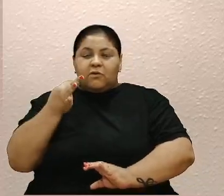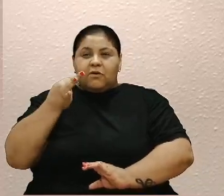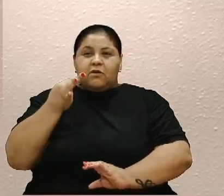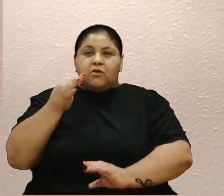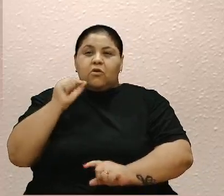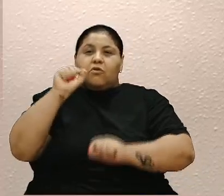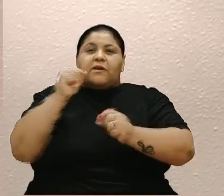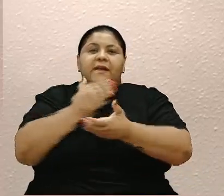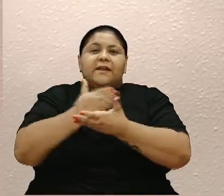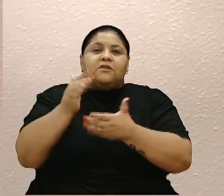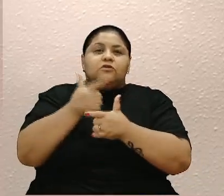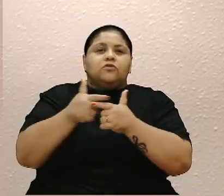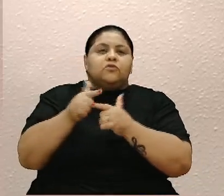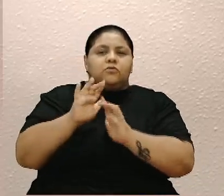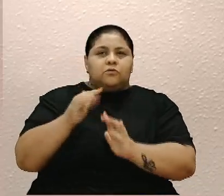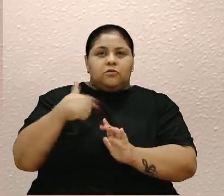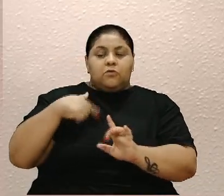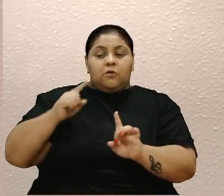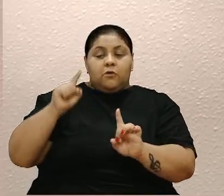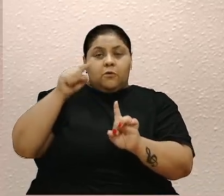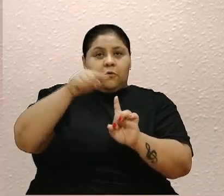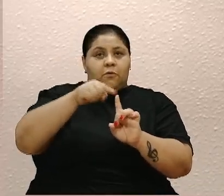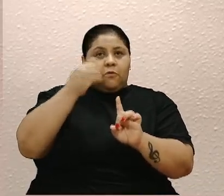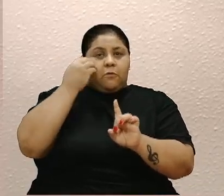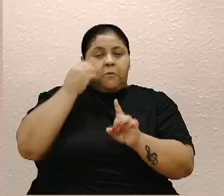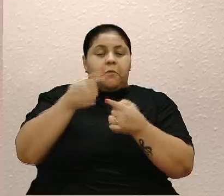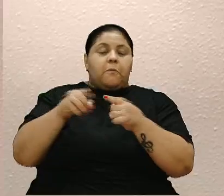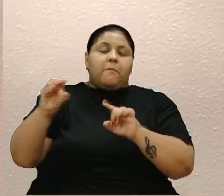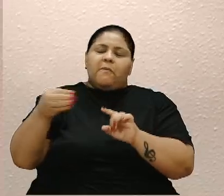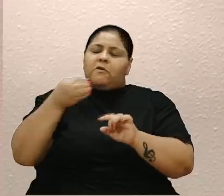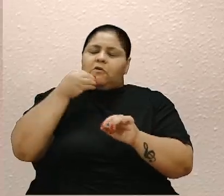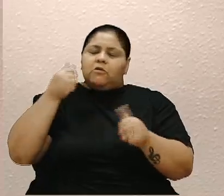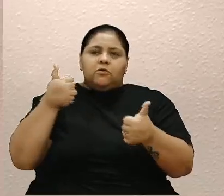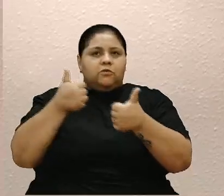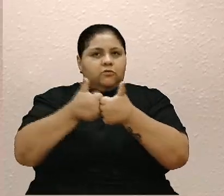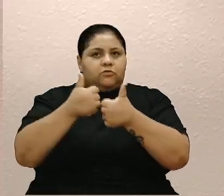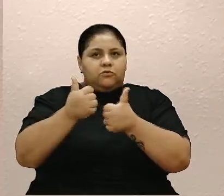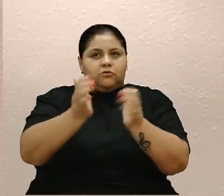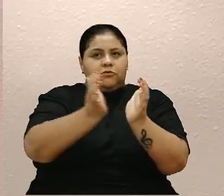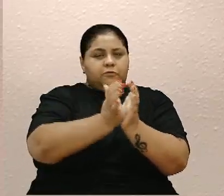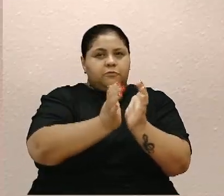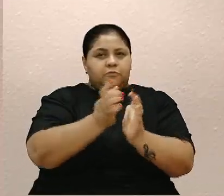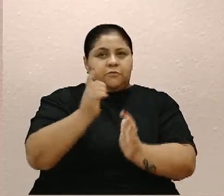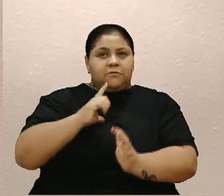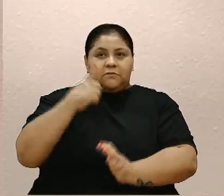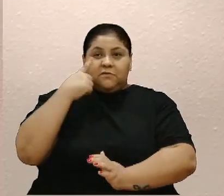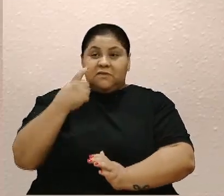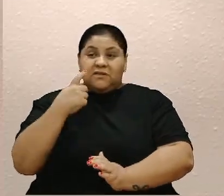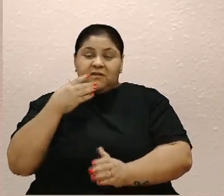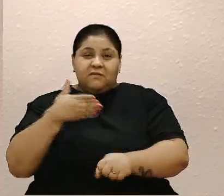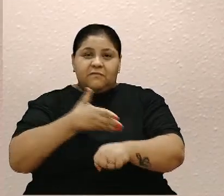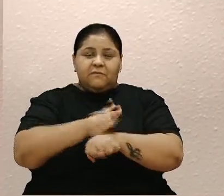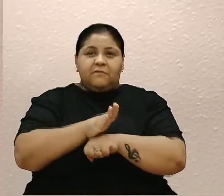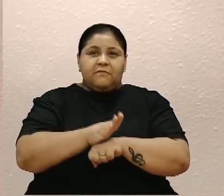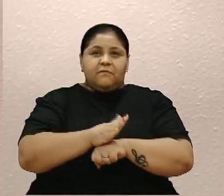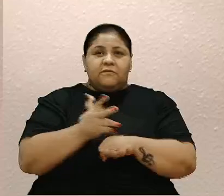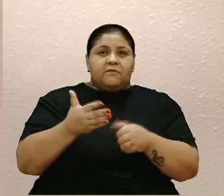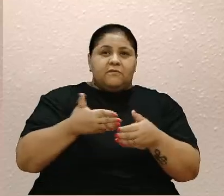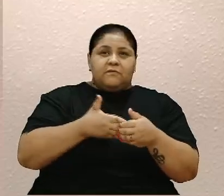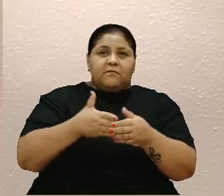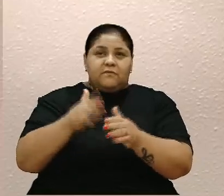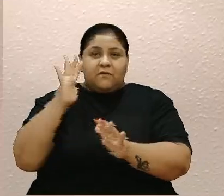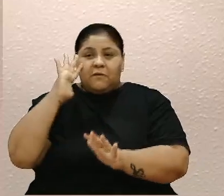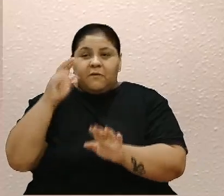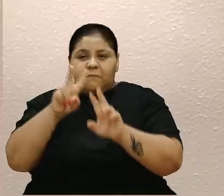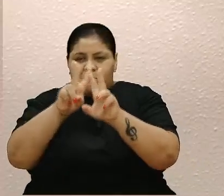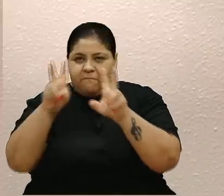problemas. Então, o meu objetivo, mas obviamente junto com os colegas que têm interesse de participar dessa frente, é buscar soluções para esse